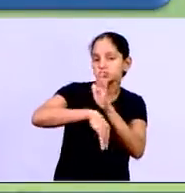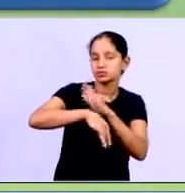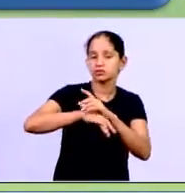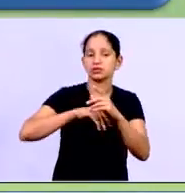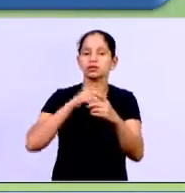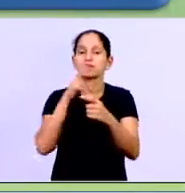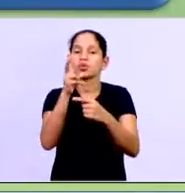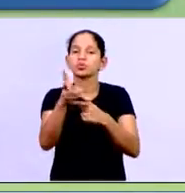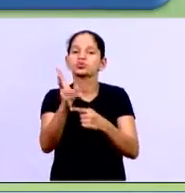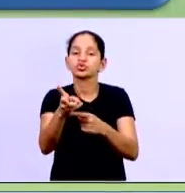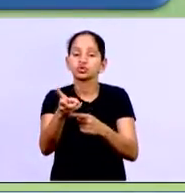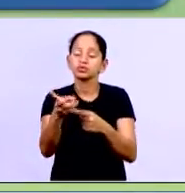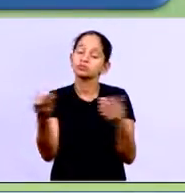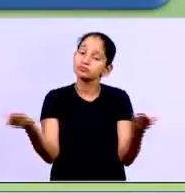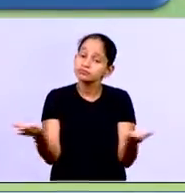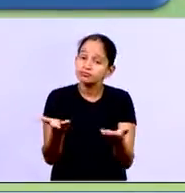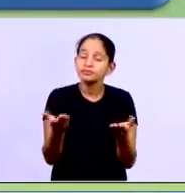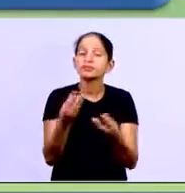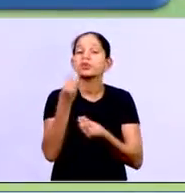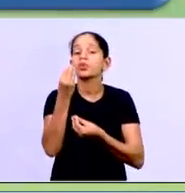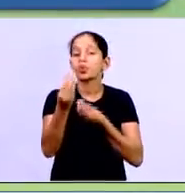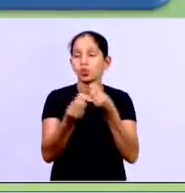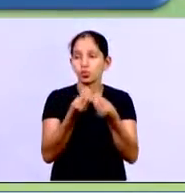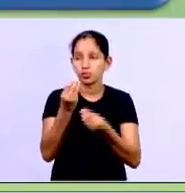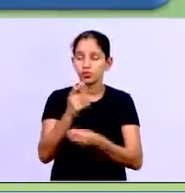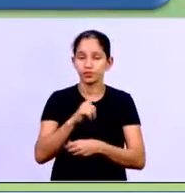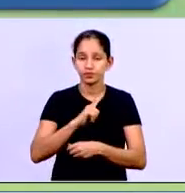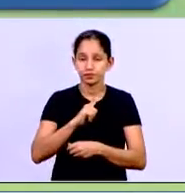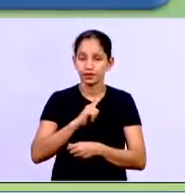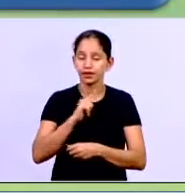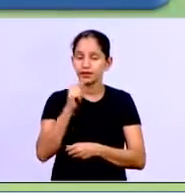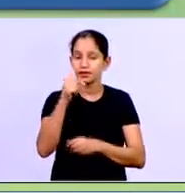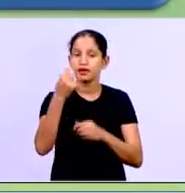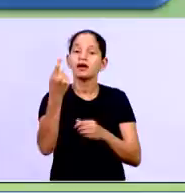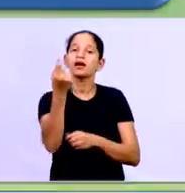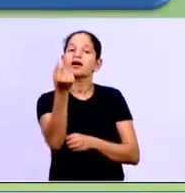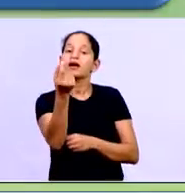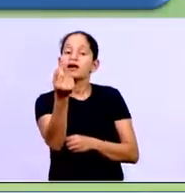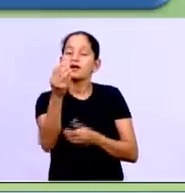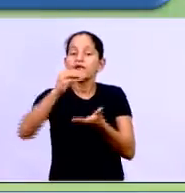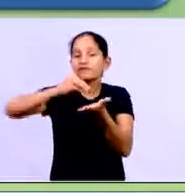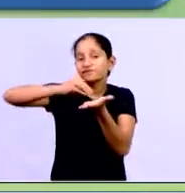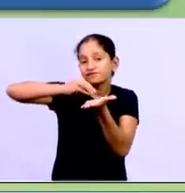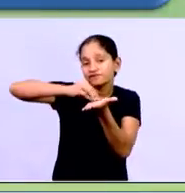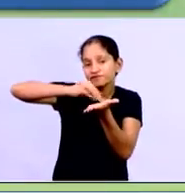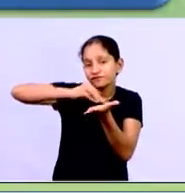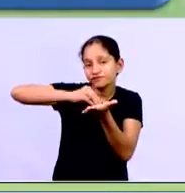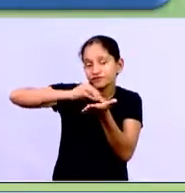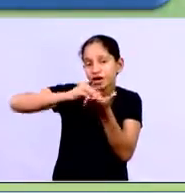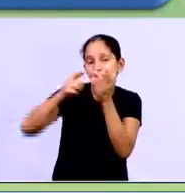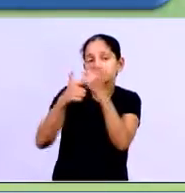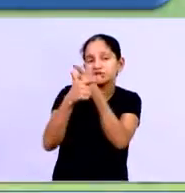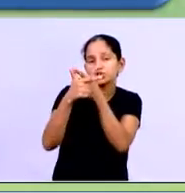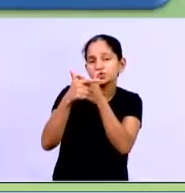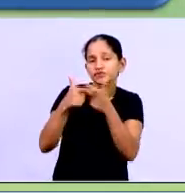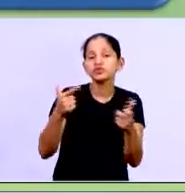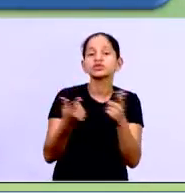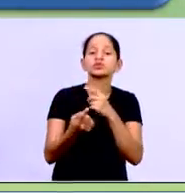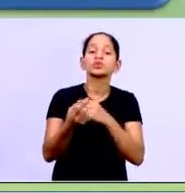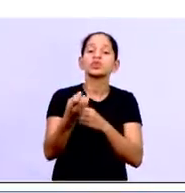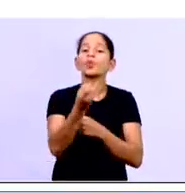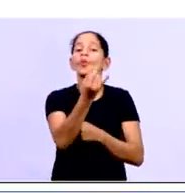cálculo? A amortização é feita da seguinte fórmula, ok? Saldo devedor inicial dividido pelo número de períodos.